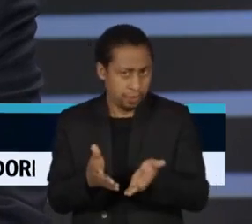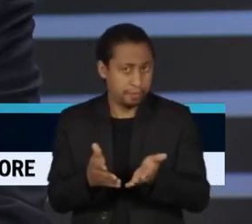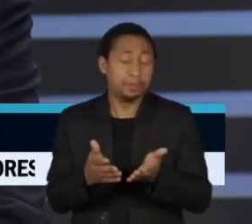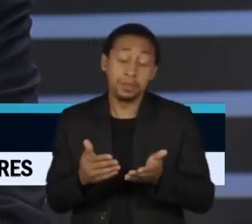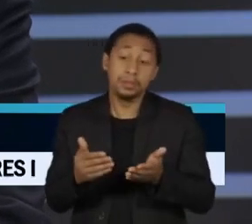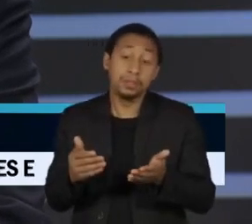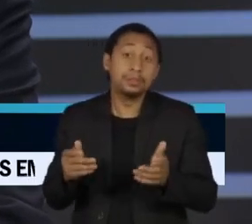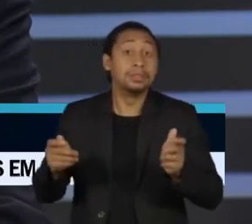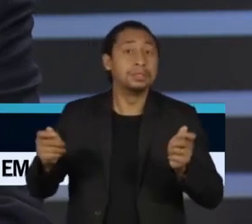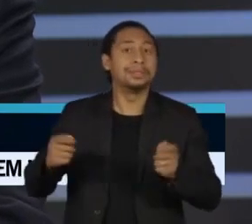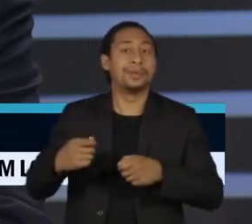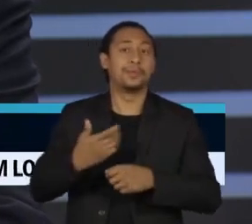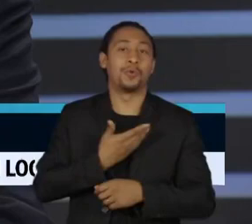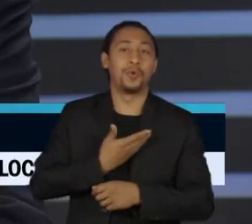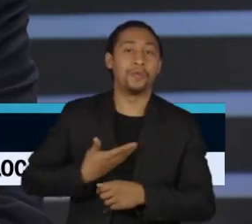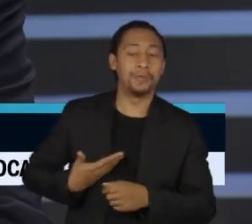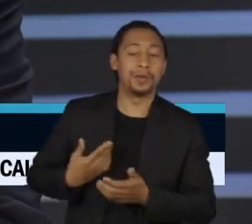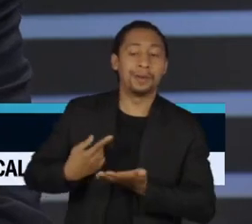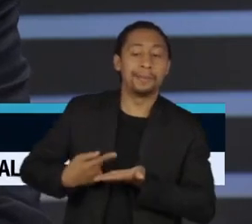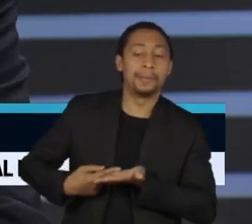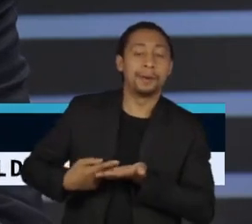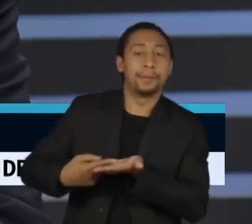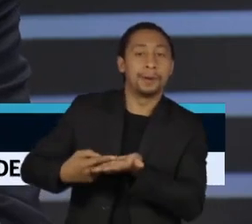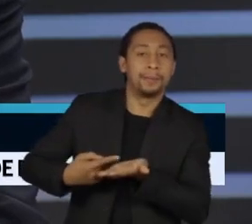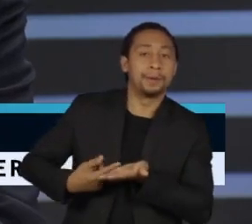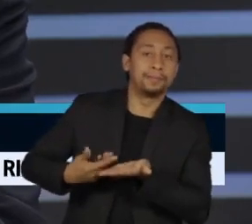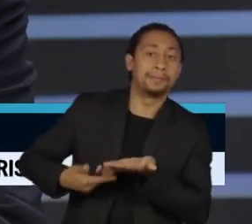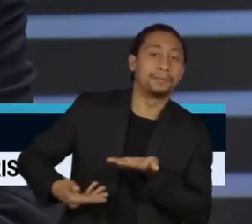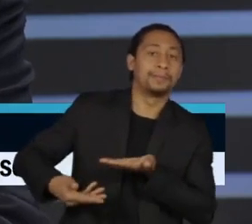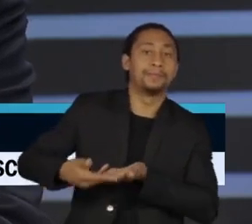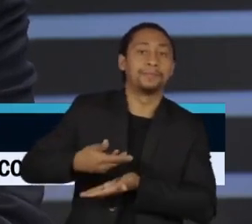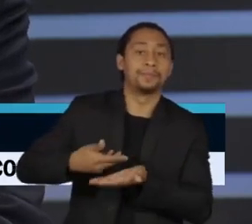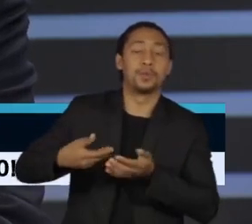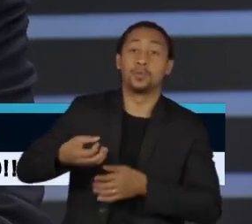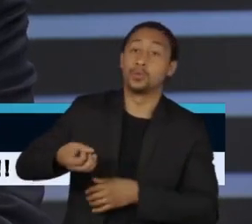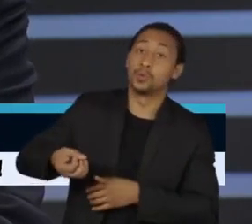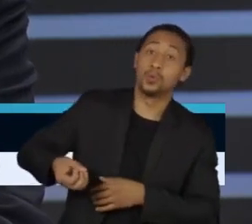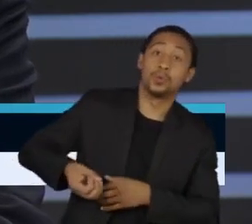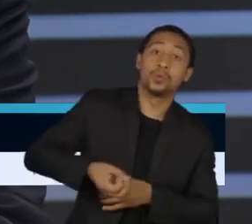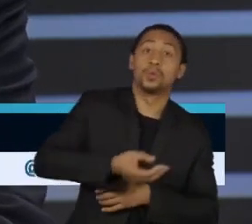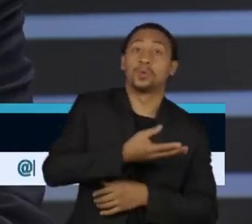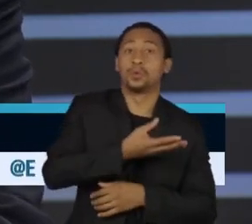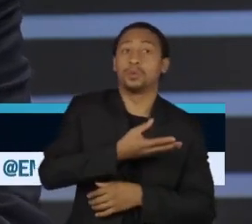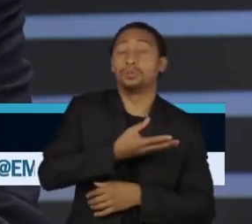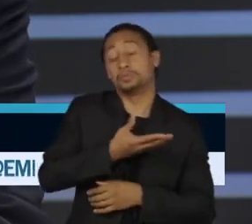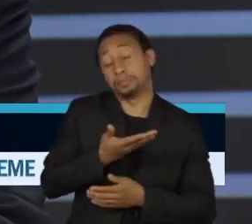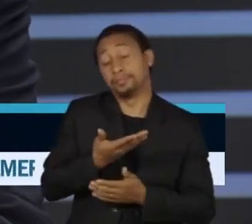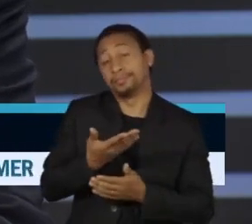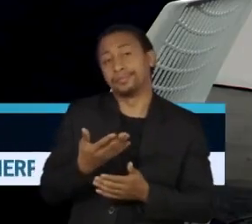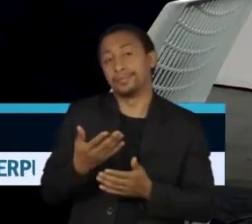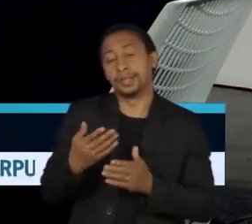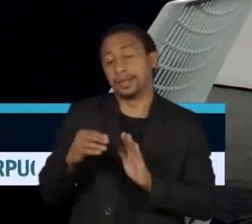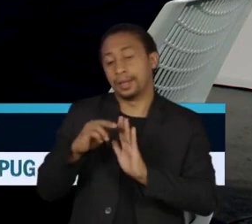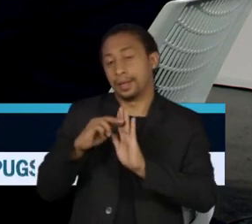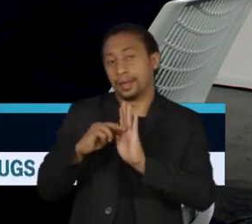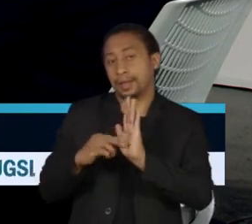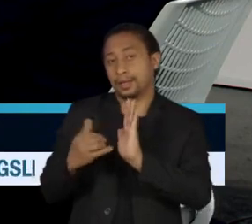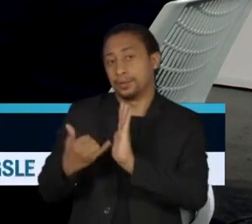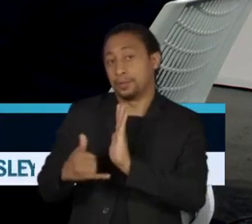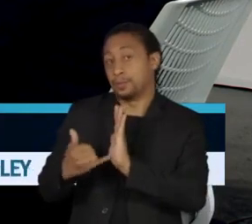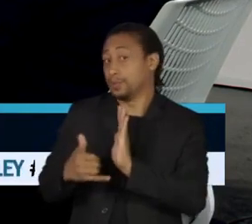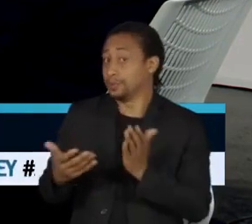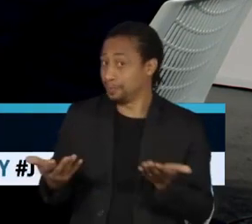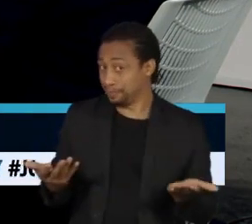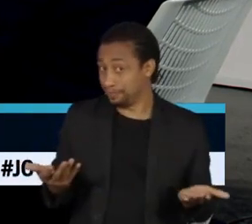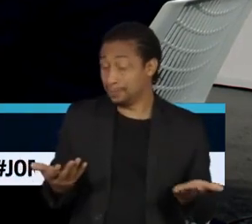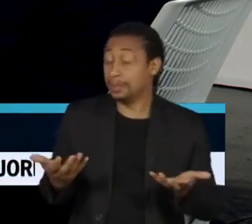precisa para negociar aquilo porque a gente tem chamado de novo acabou-se fiscal ou seja o que todos querem